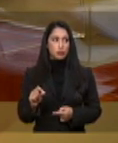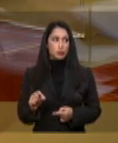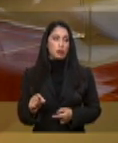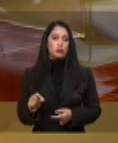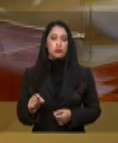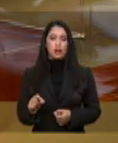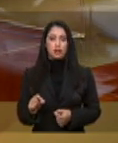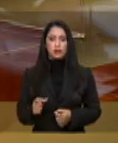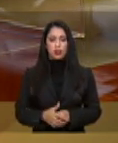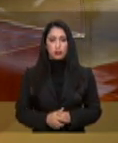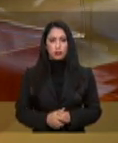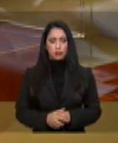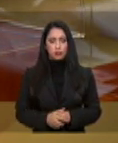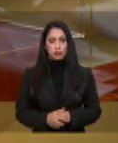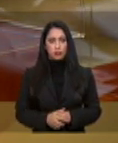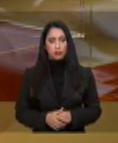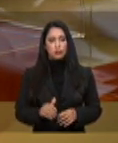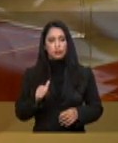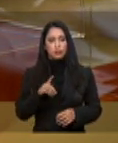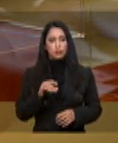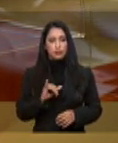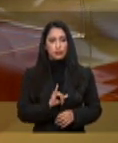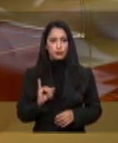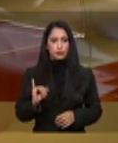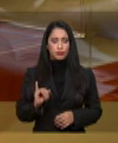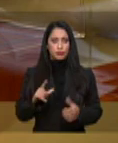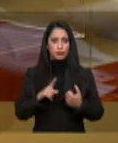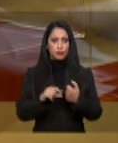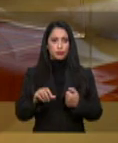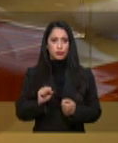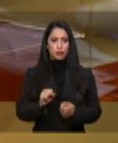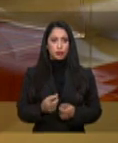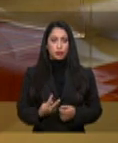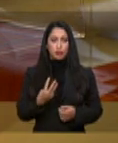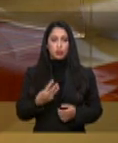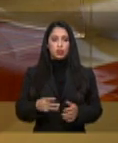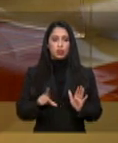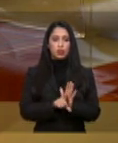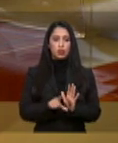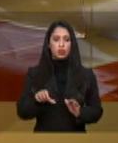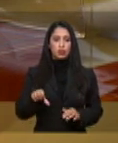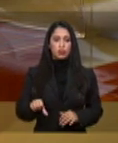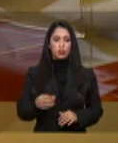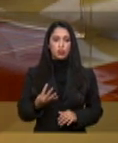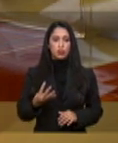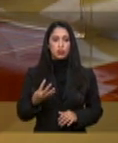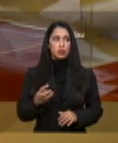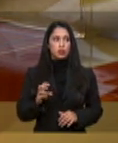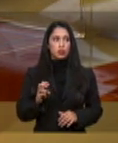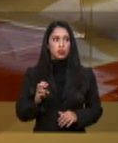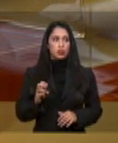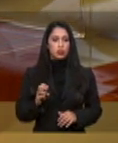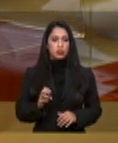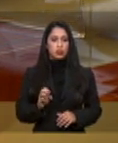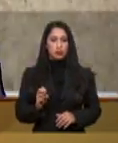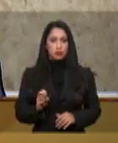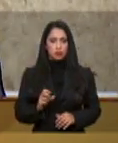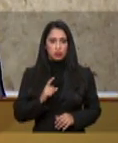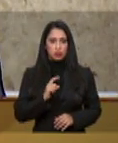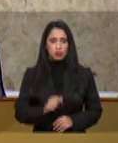manutenção e declaração de constitucionalidade do artigo 83 da Lei 9.430, de 96. Muito obrigado.